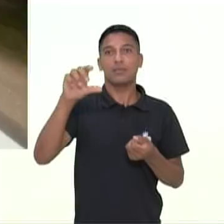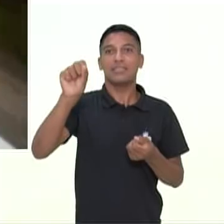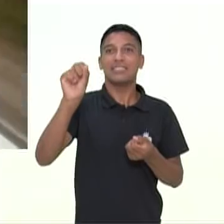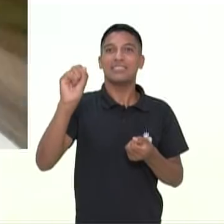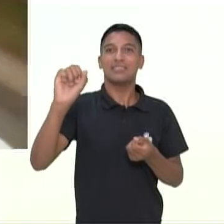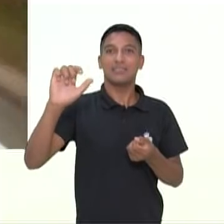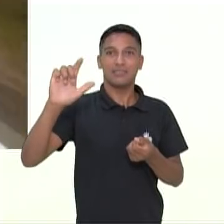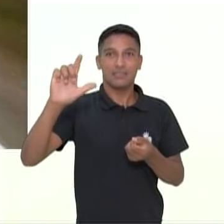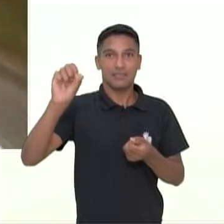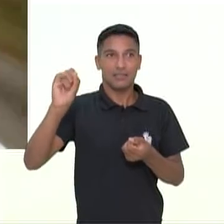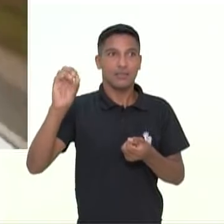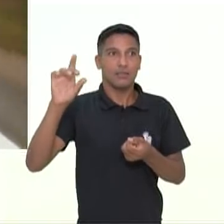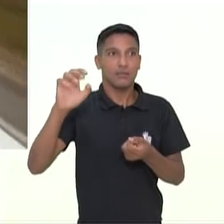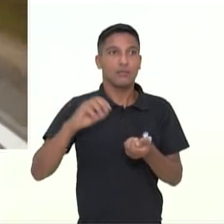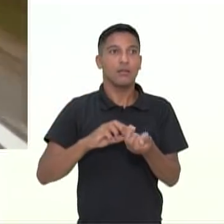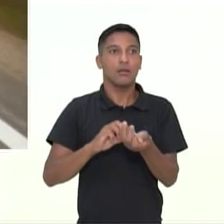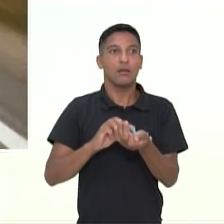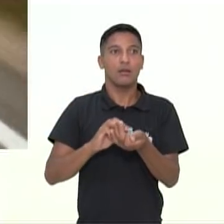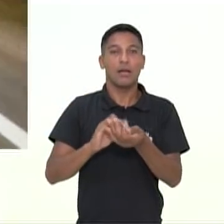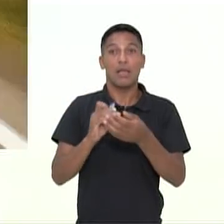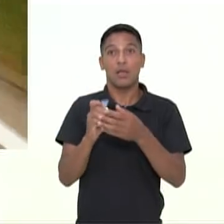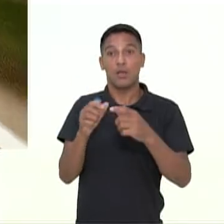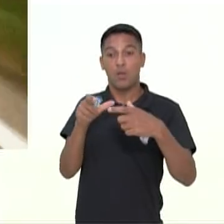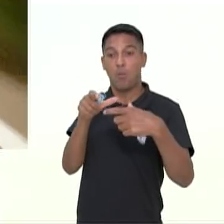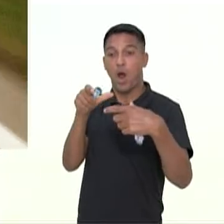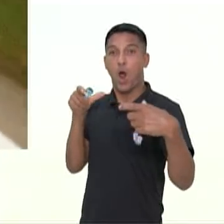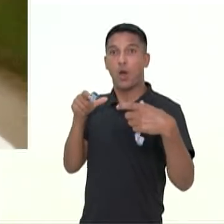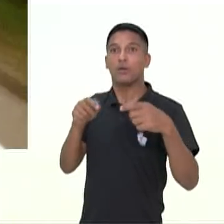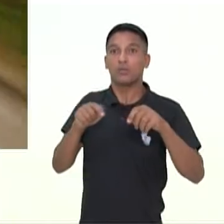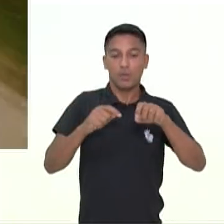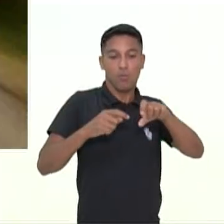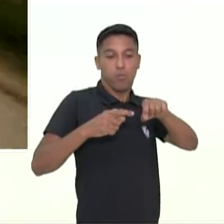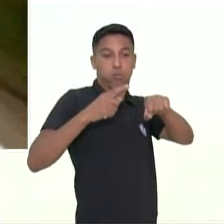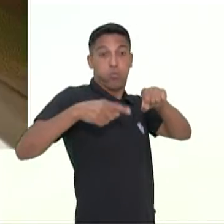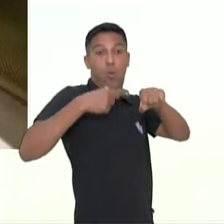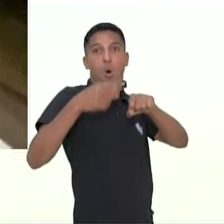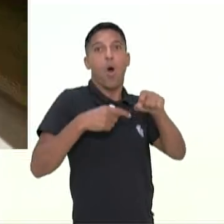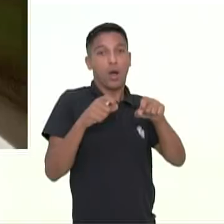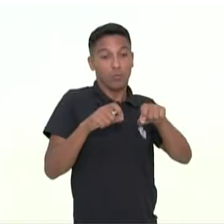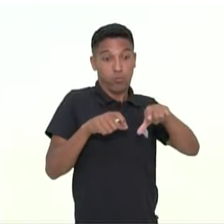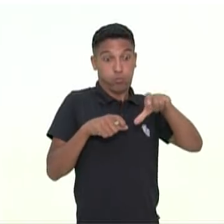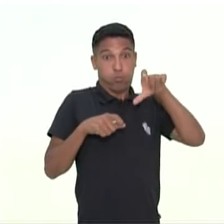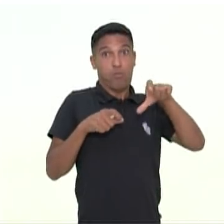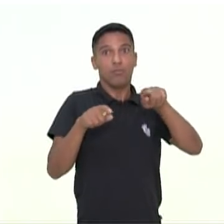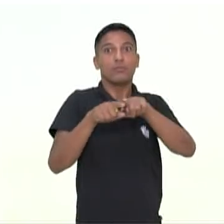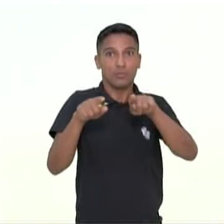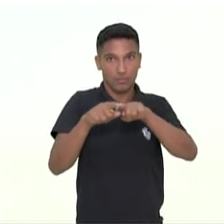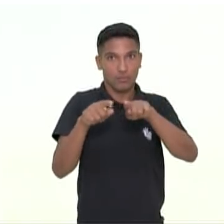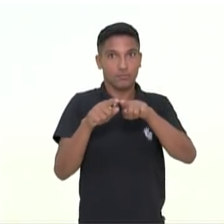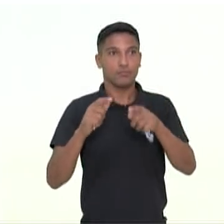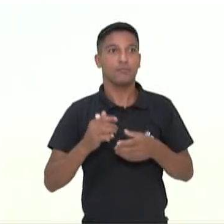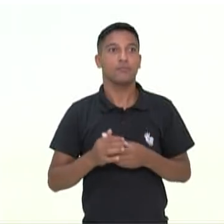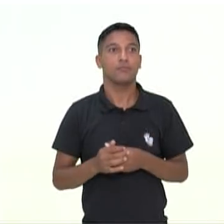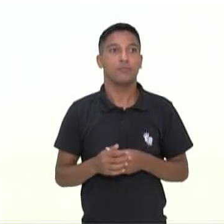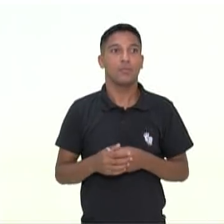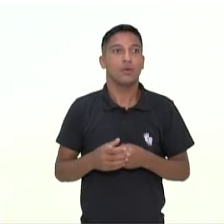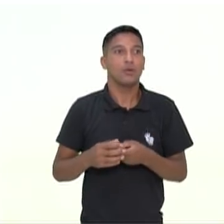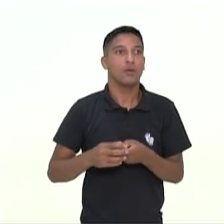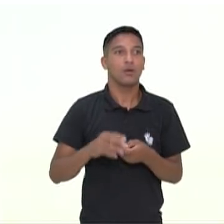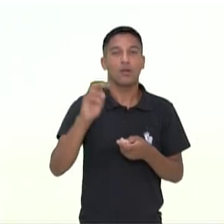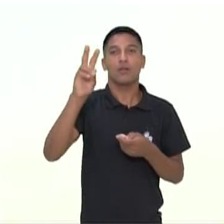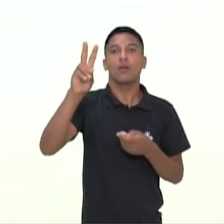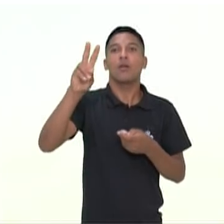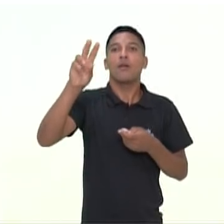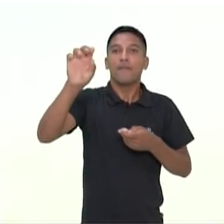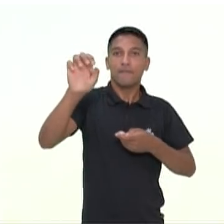descida, né? O longboard, além do tamanho maior, as rodas dele são bem maiores também, ok? O vertical, agora